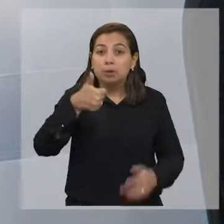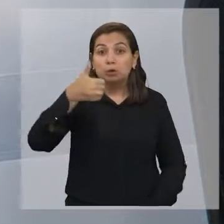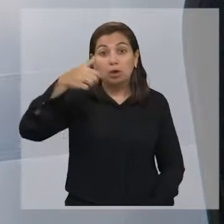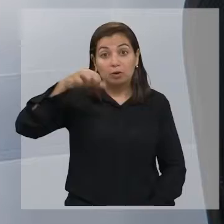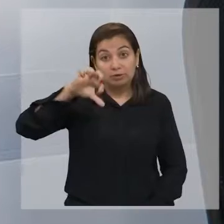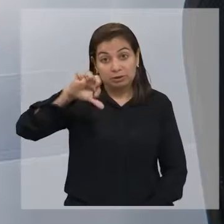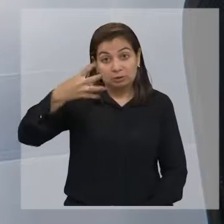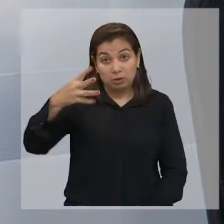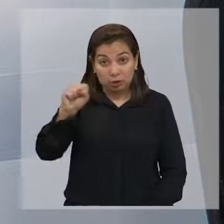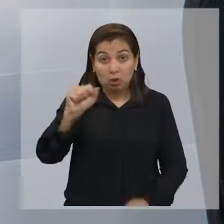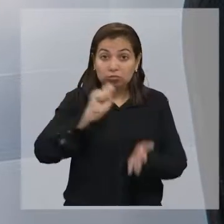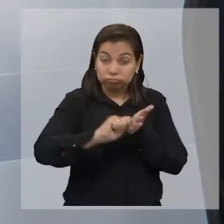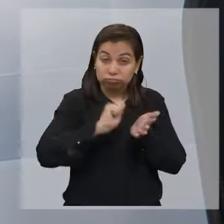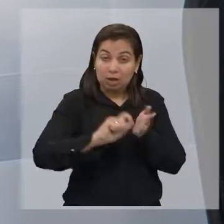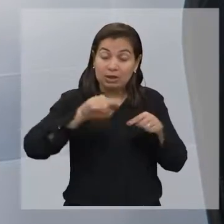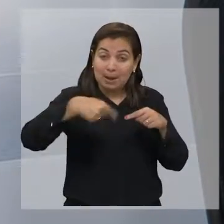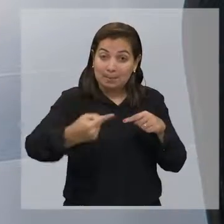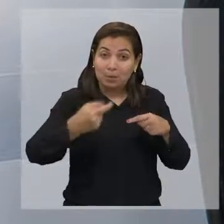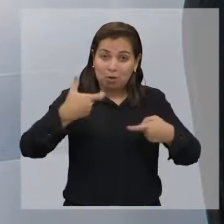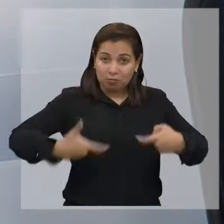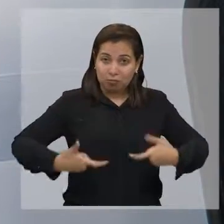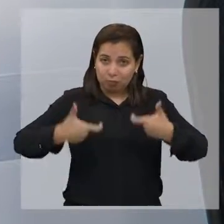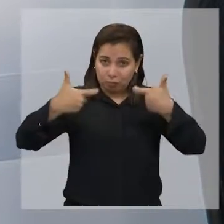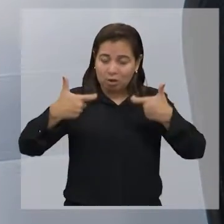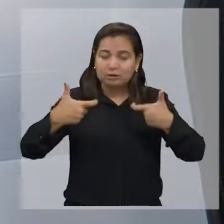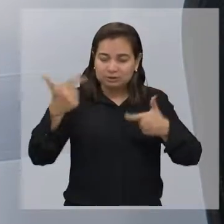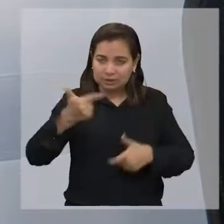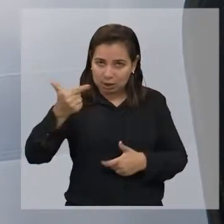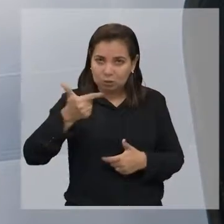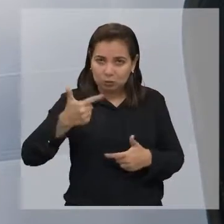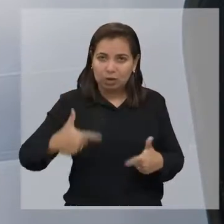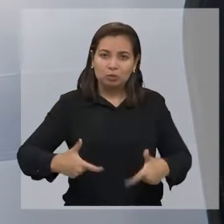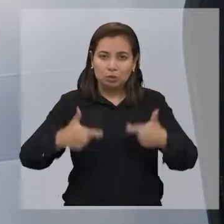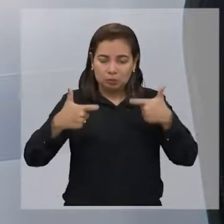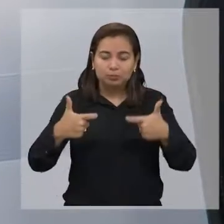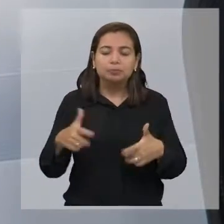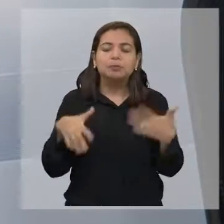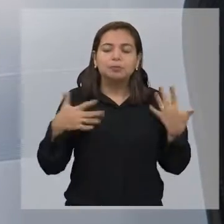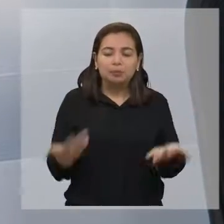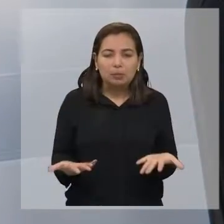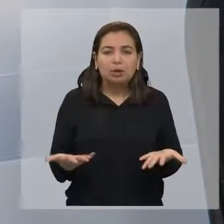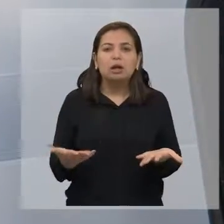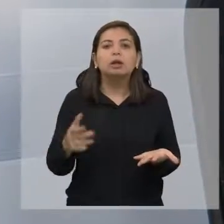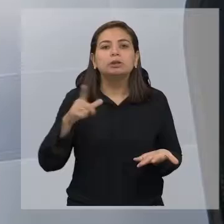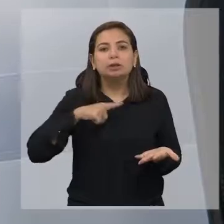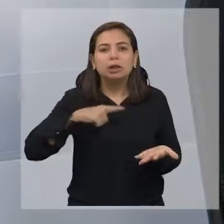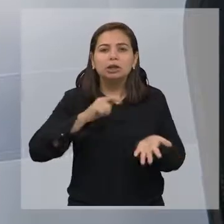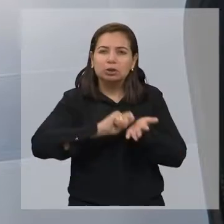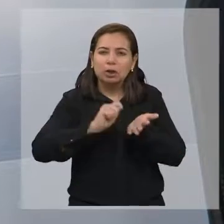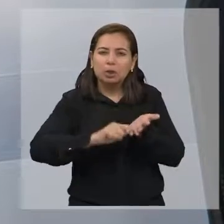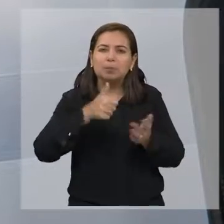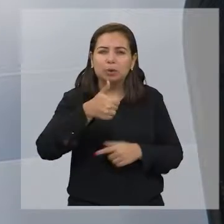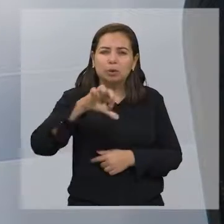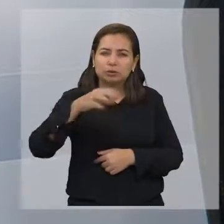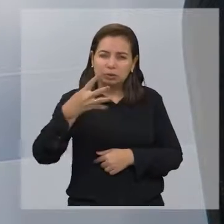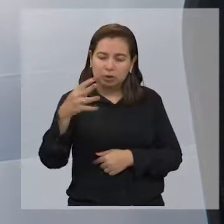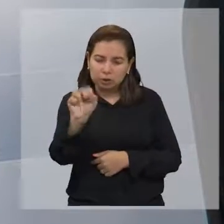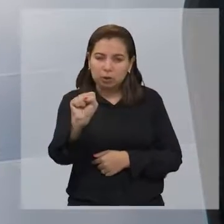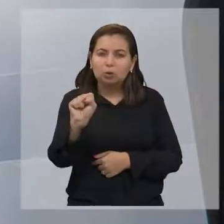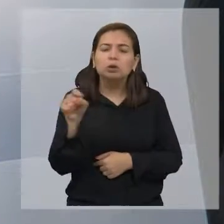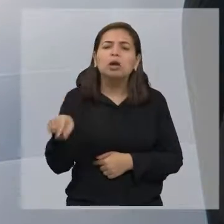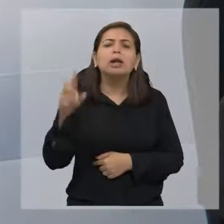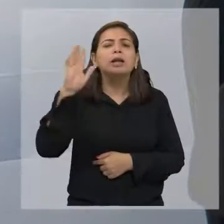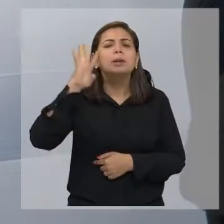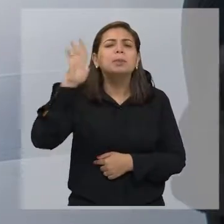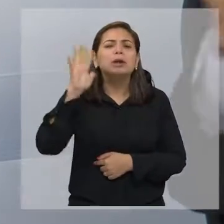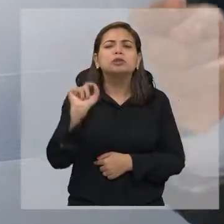1948, após a Segunda Guerra Mundial, a barbárie da Segunda Guerra Mundial. E ele invertia ali, o livro escrito em 1948, ele